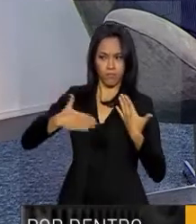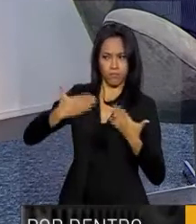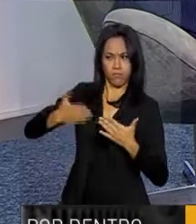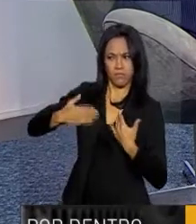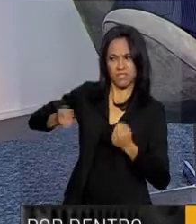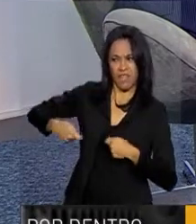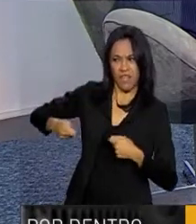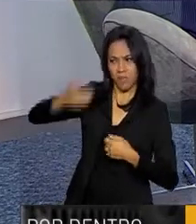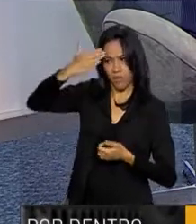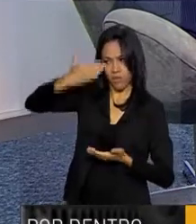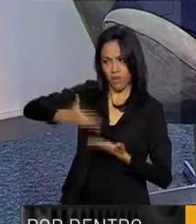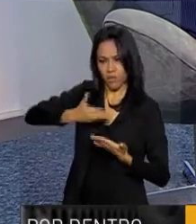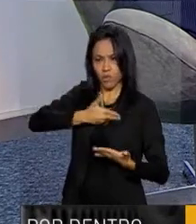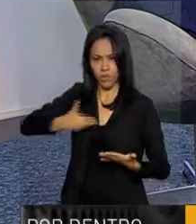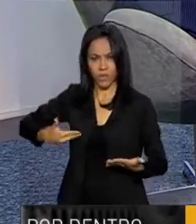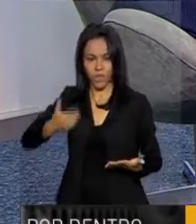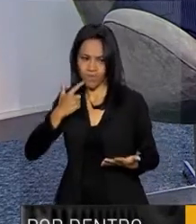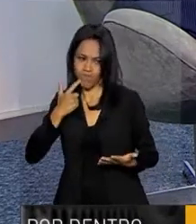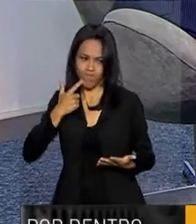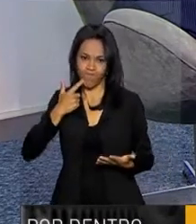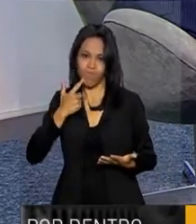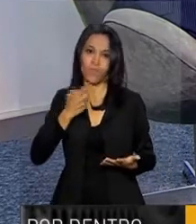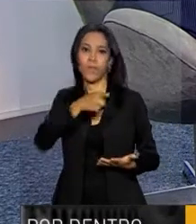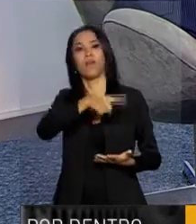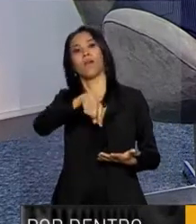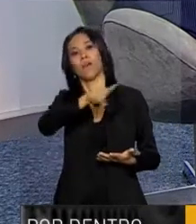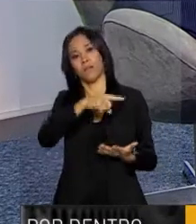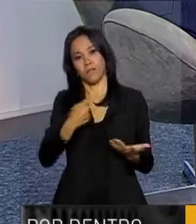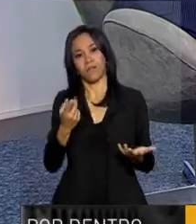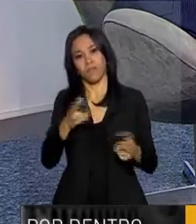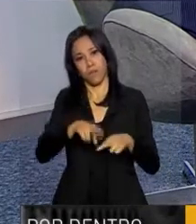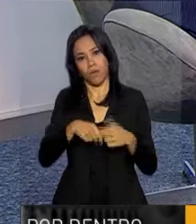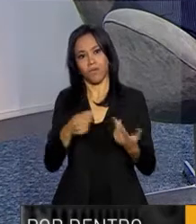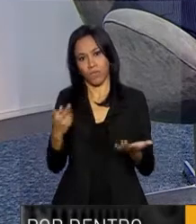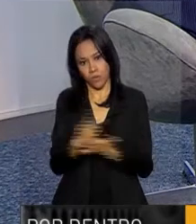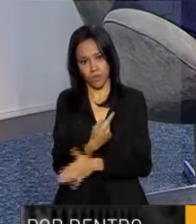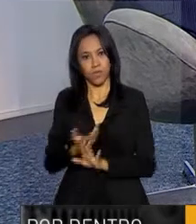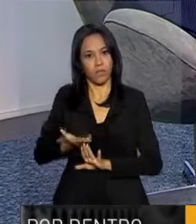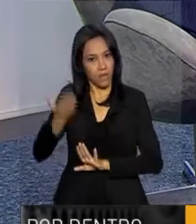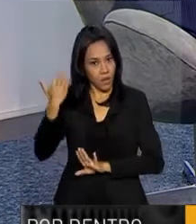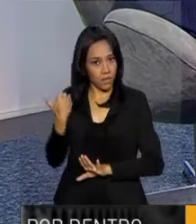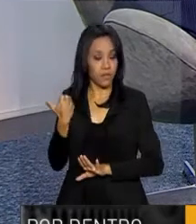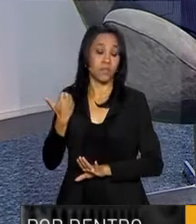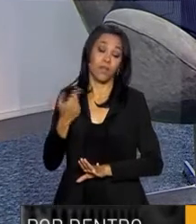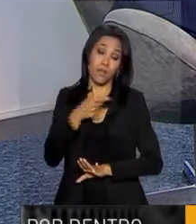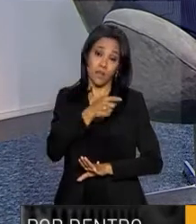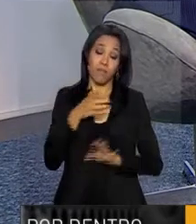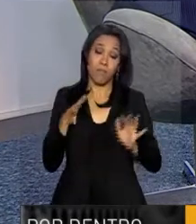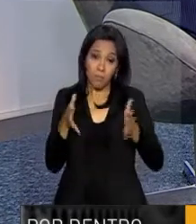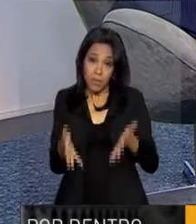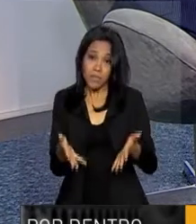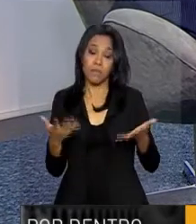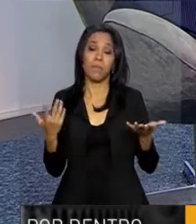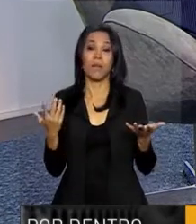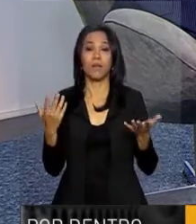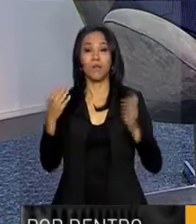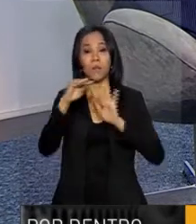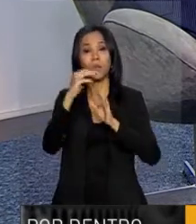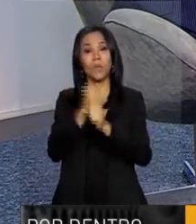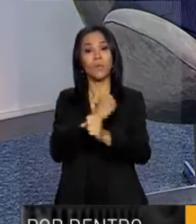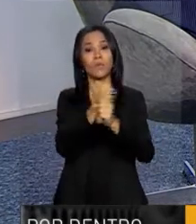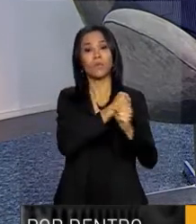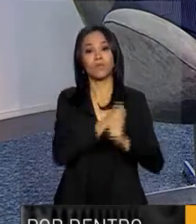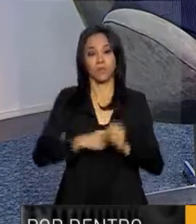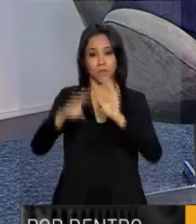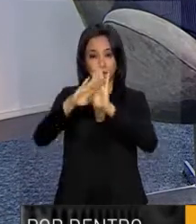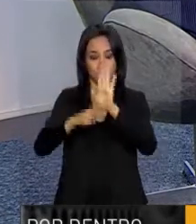investir arriscar o seu capital para poder participar do minha casa minha vida especialmente baixa renda que conta a única e